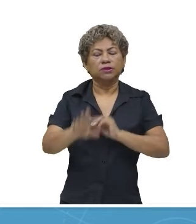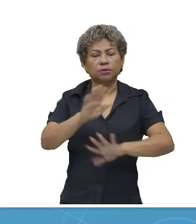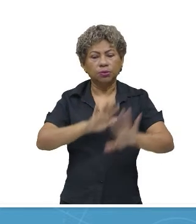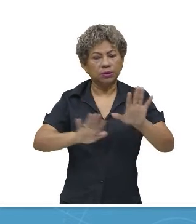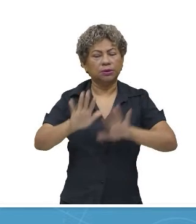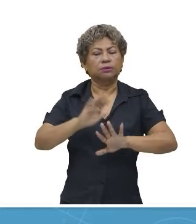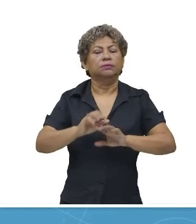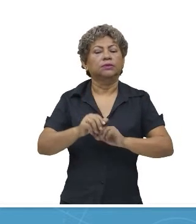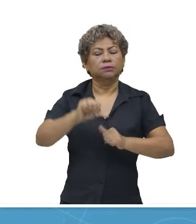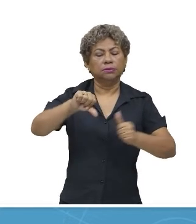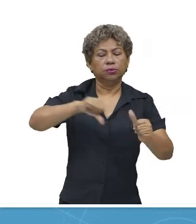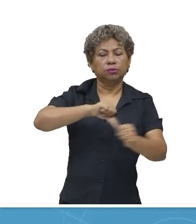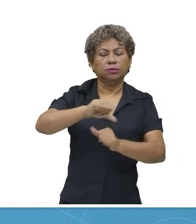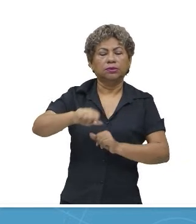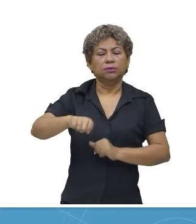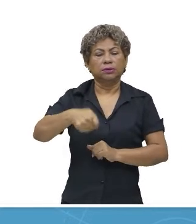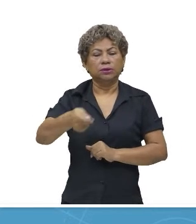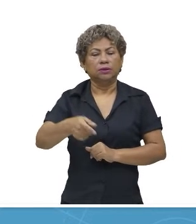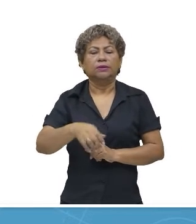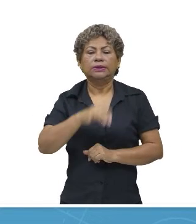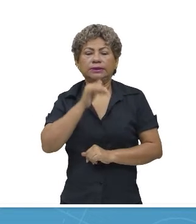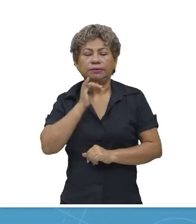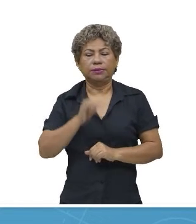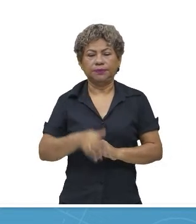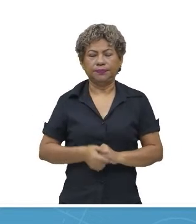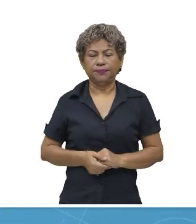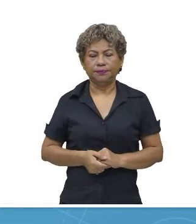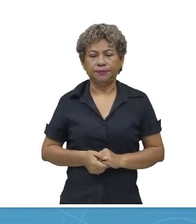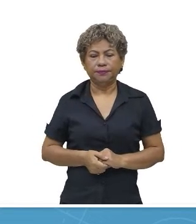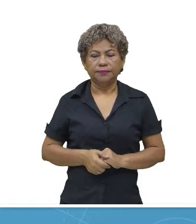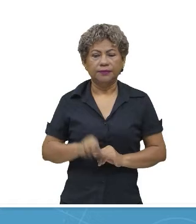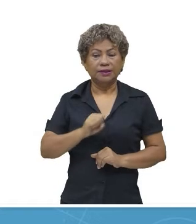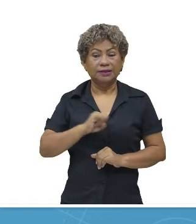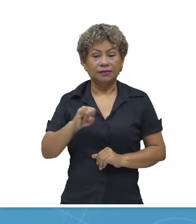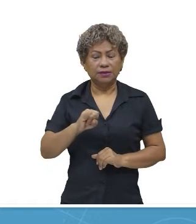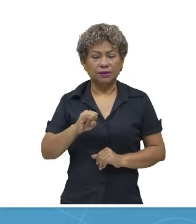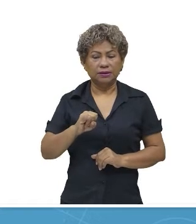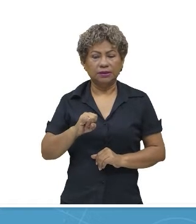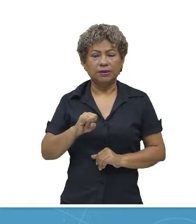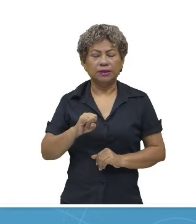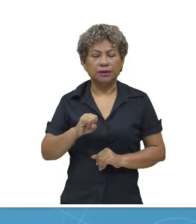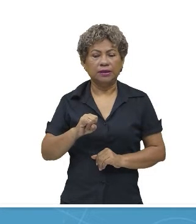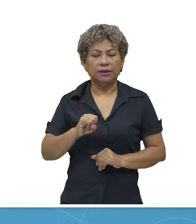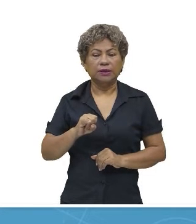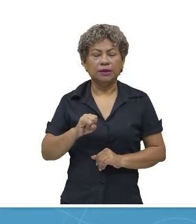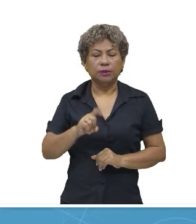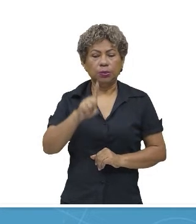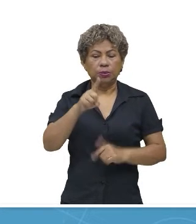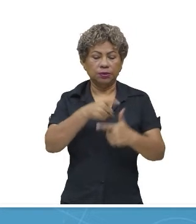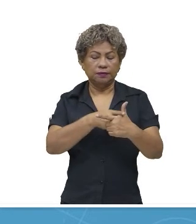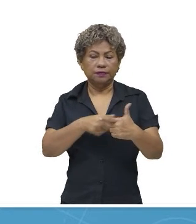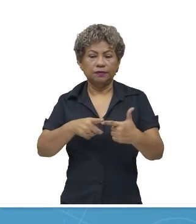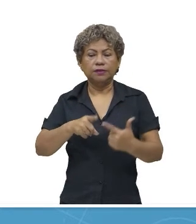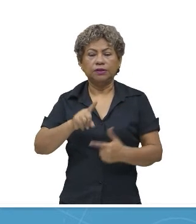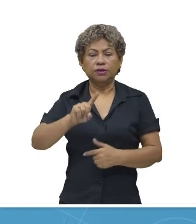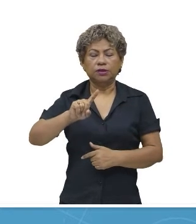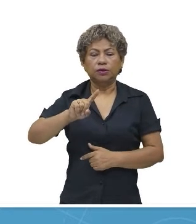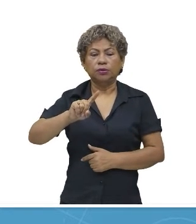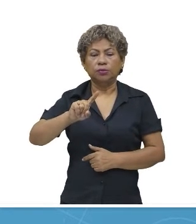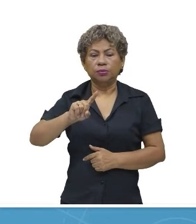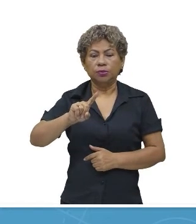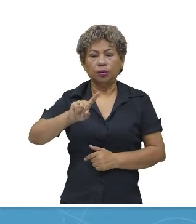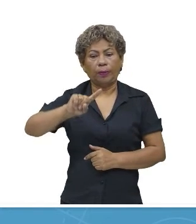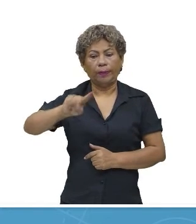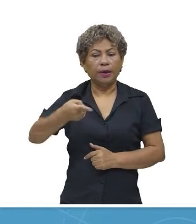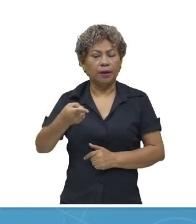muito pequeno. Olha só, se você dividir 1 por 1000, obviamente a gente vai ter um número muito pequeno, então